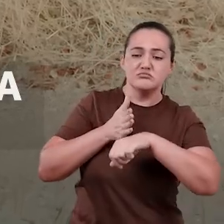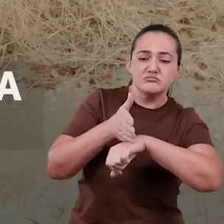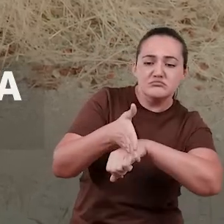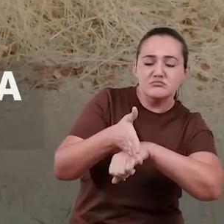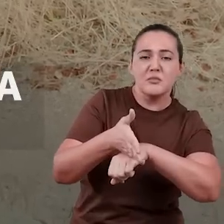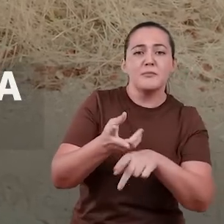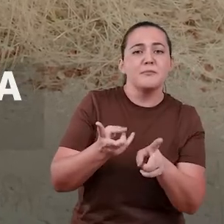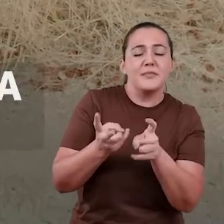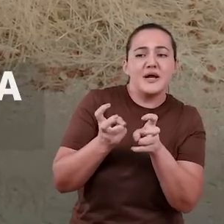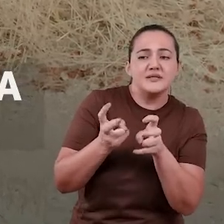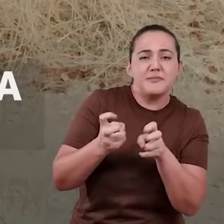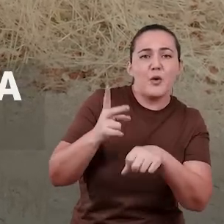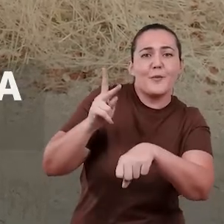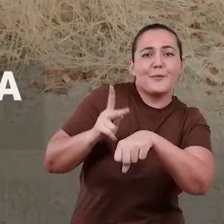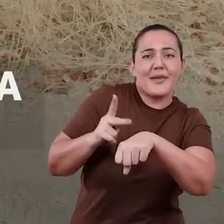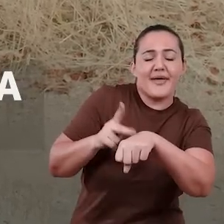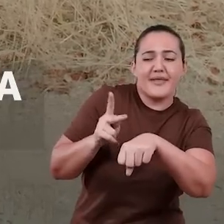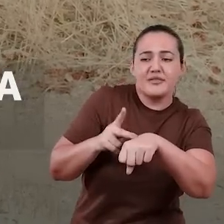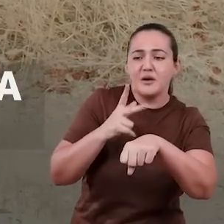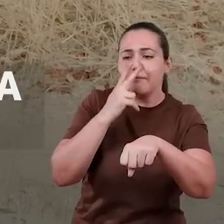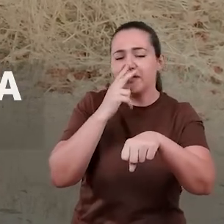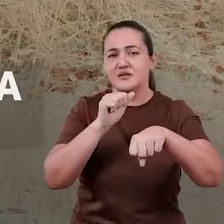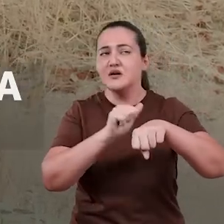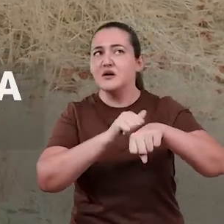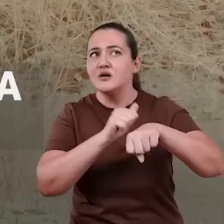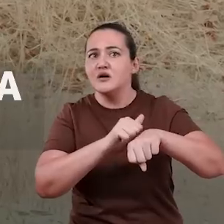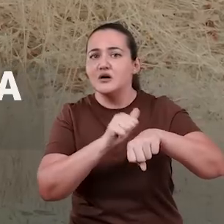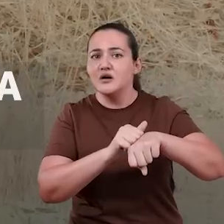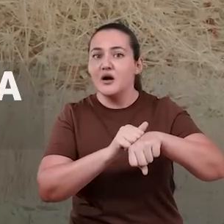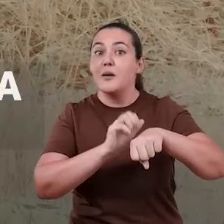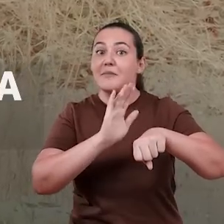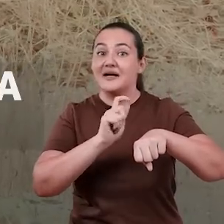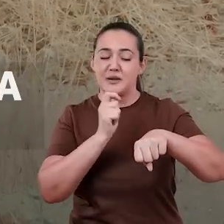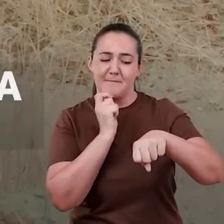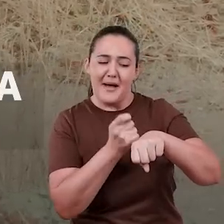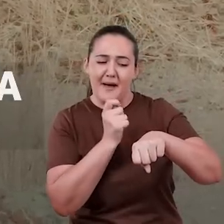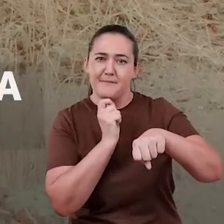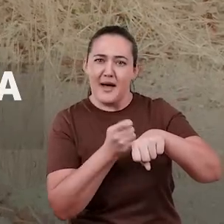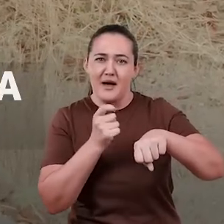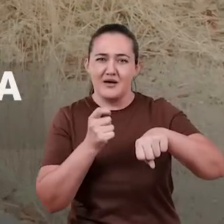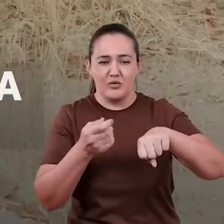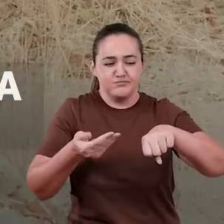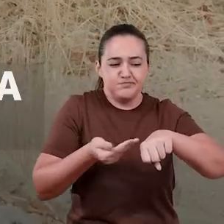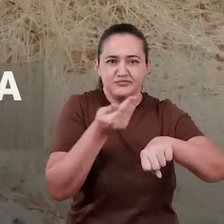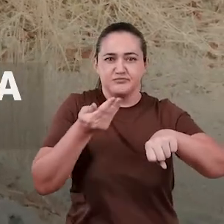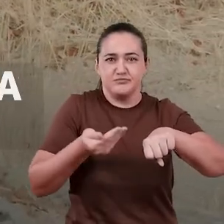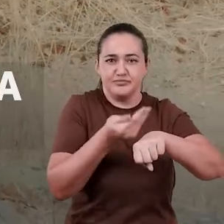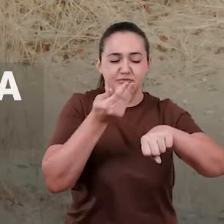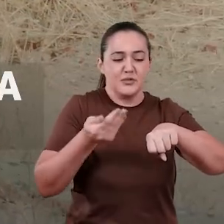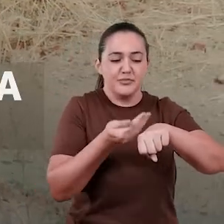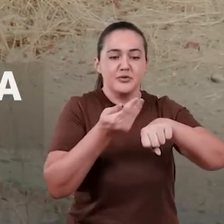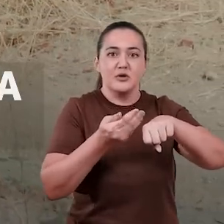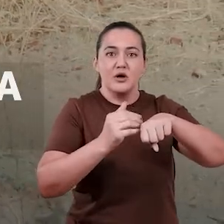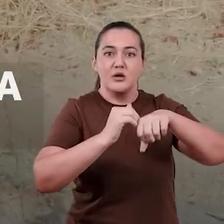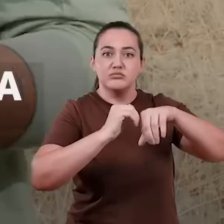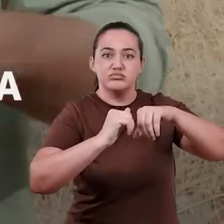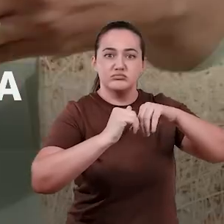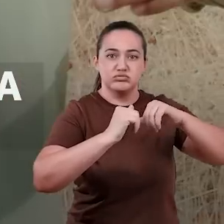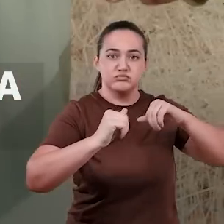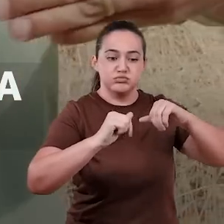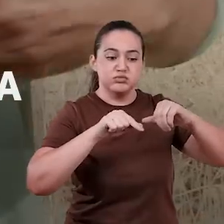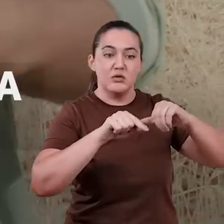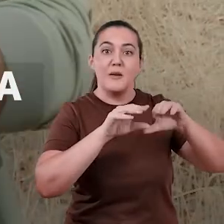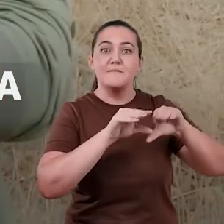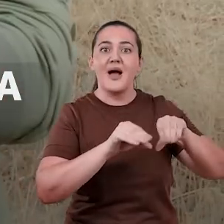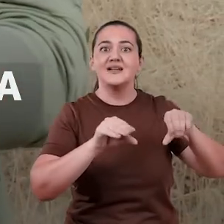começaram a perceber que a parte inicial era um pouco dura, mas se você conseguisse esculpi-la, dentro a rocha estava macia. E